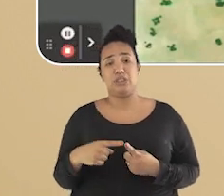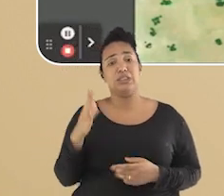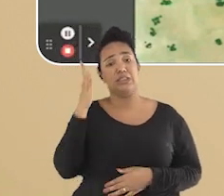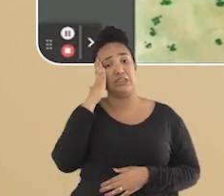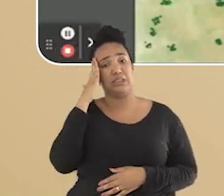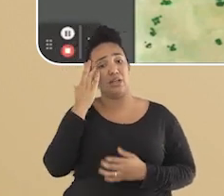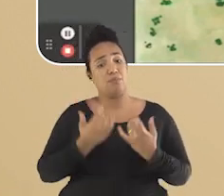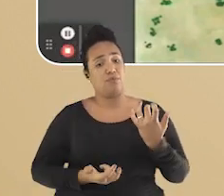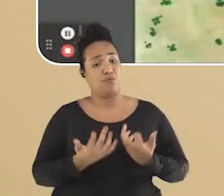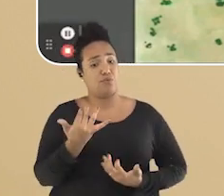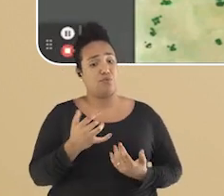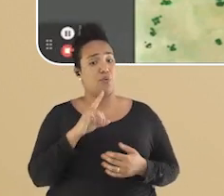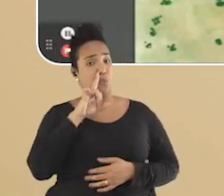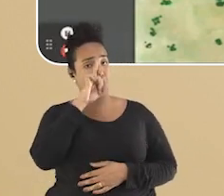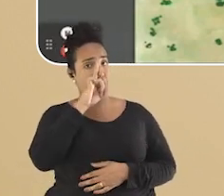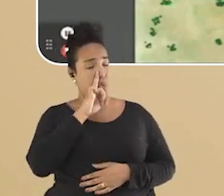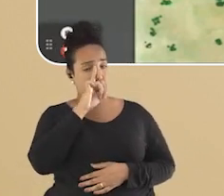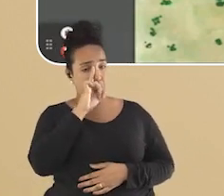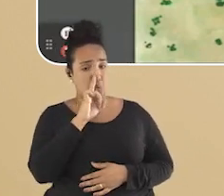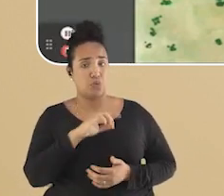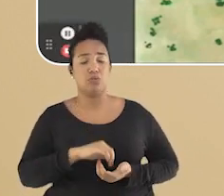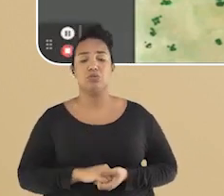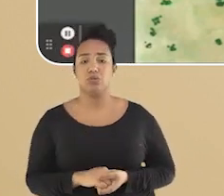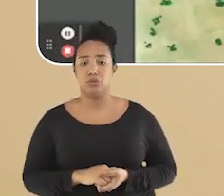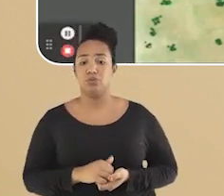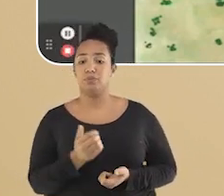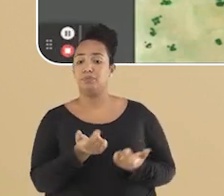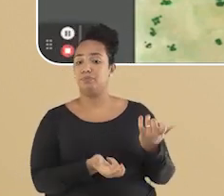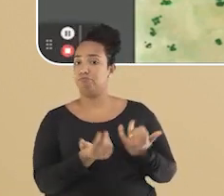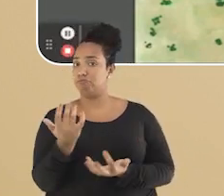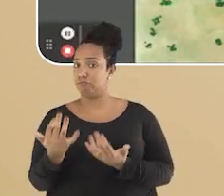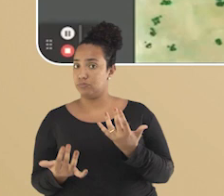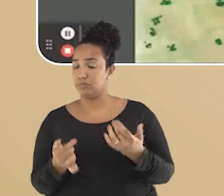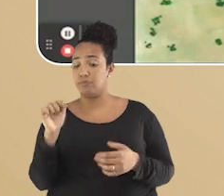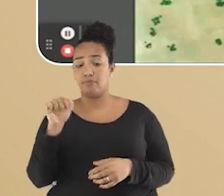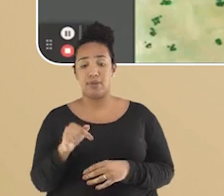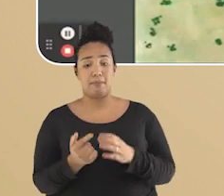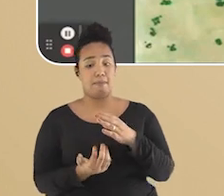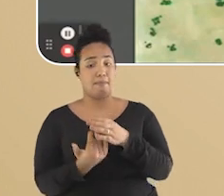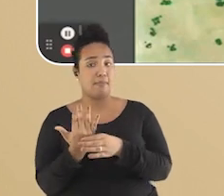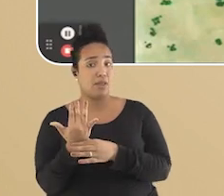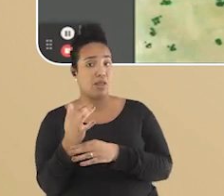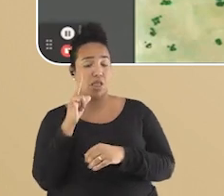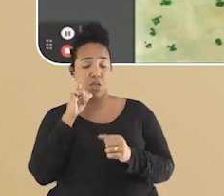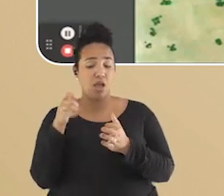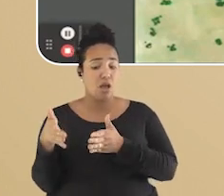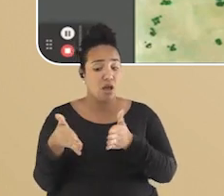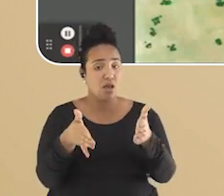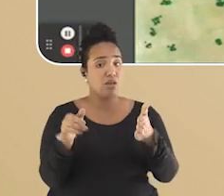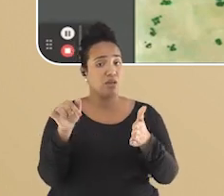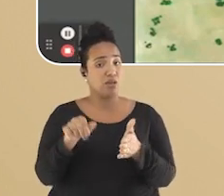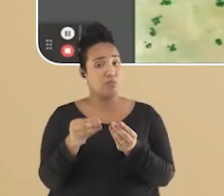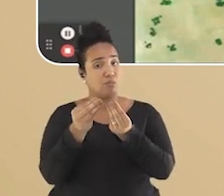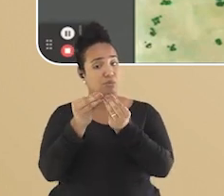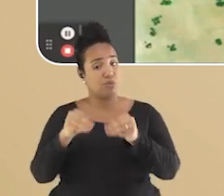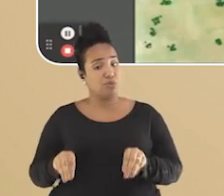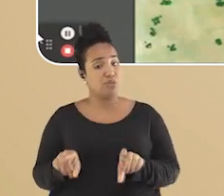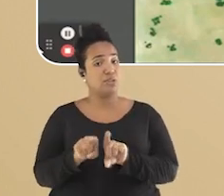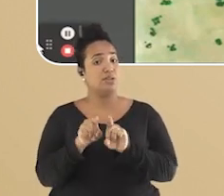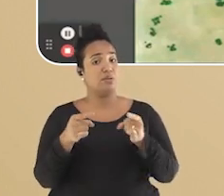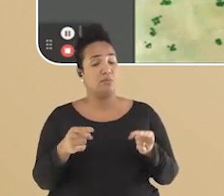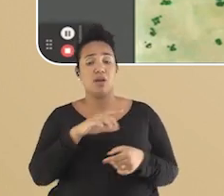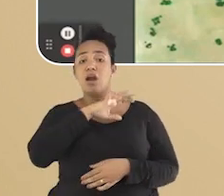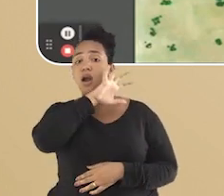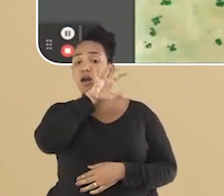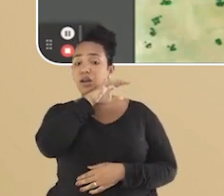que é muito perigoso. O incêndio danifica as plantas, os rios, secam e os